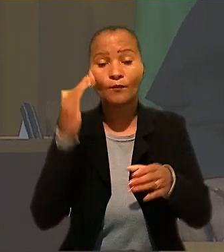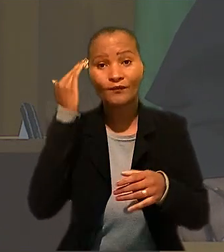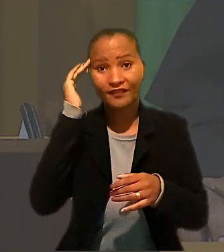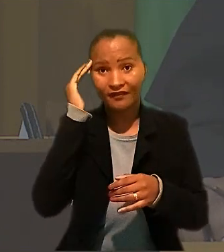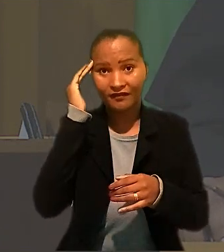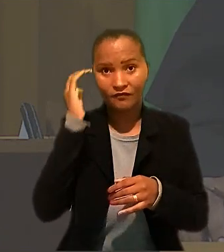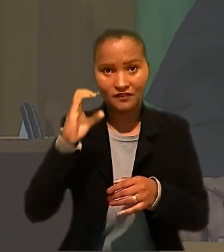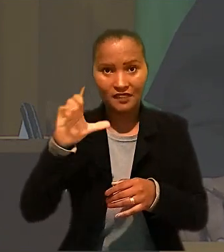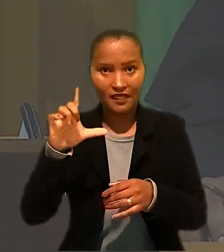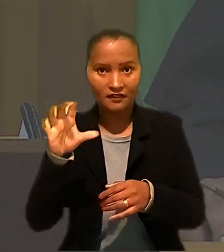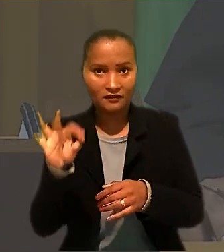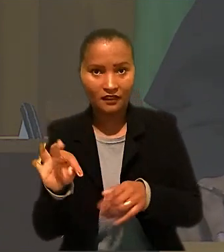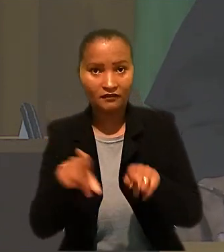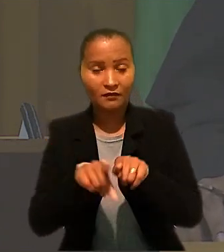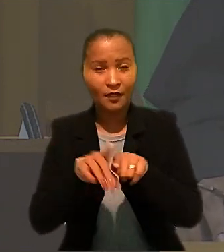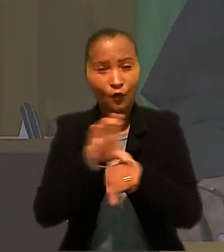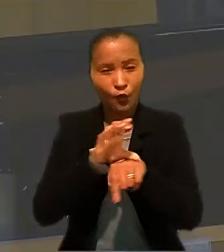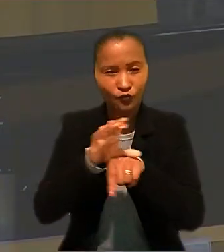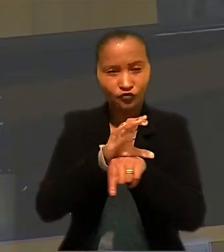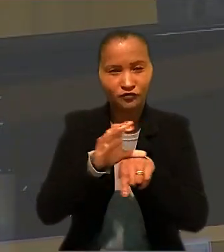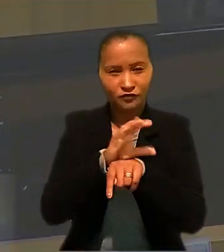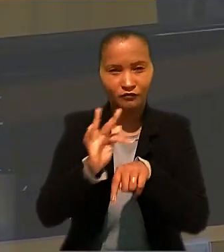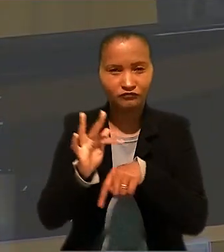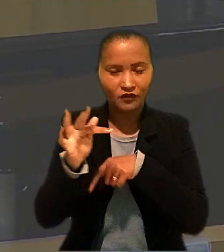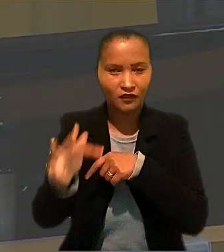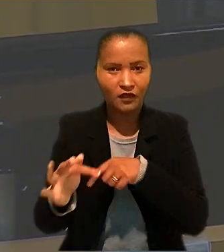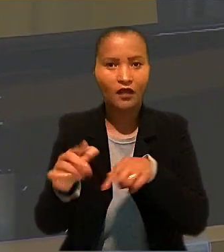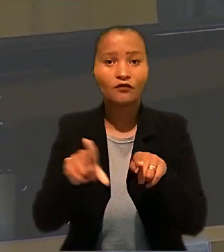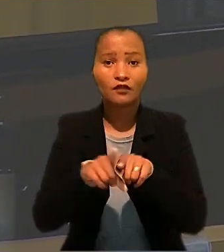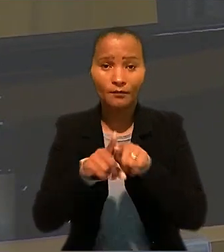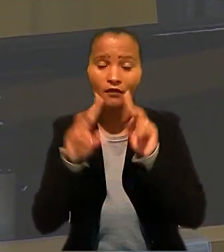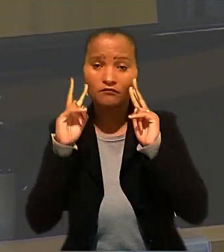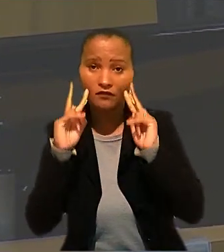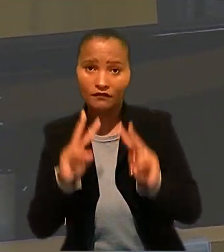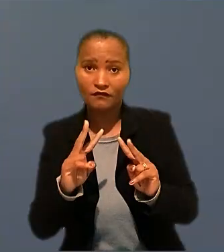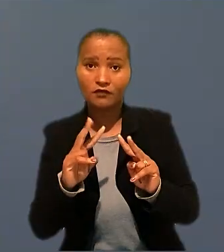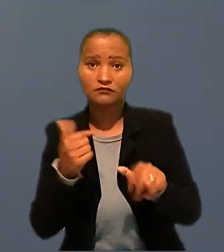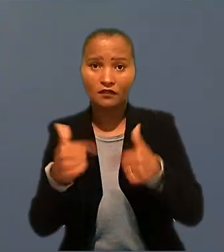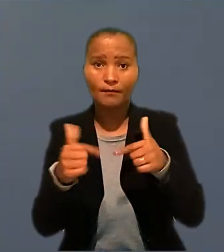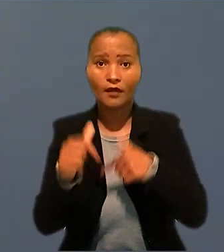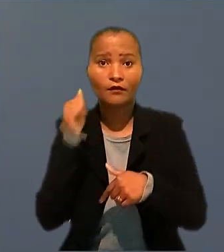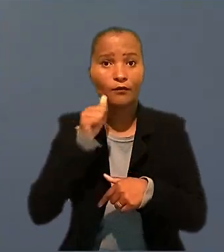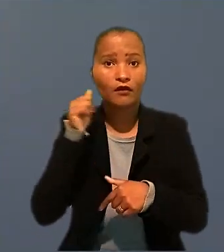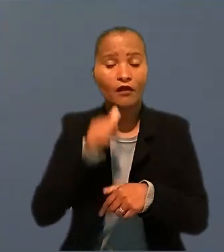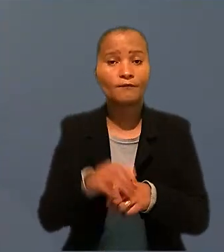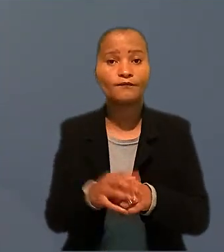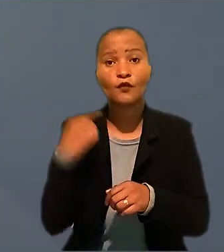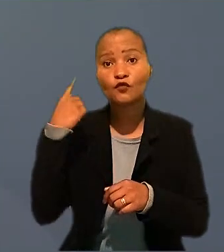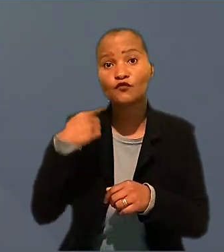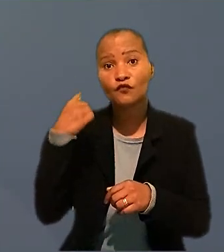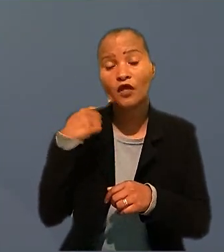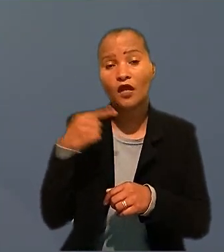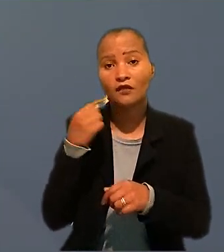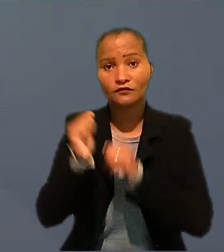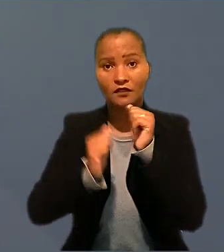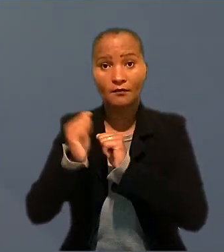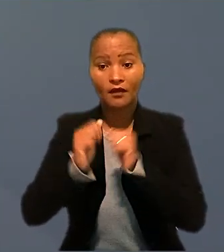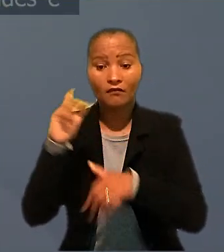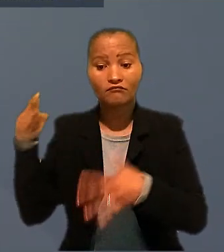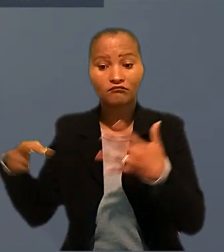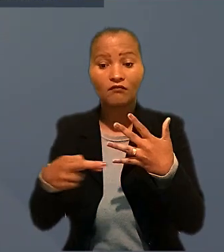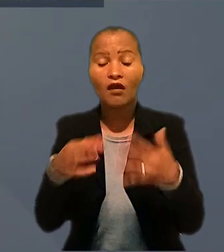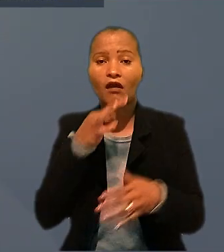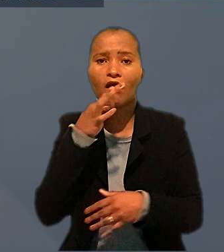da CLT, a Constituição da República prevê a proteção do trabalho da mulher. Os advogados da empresa apresentaram embargos